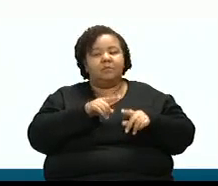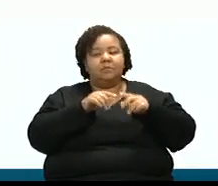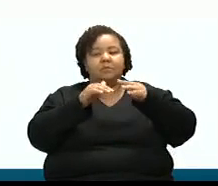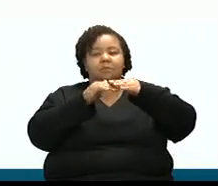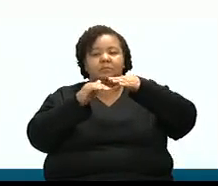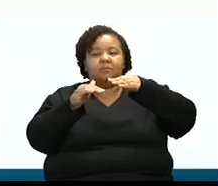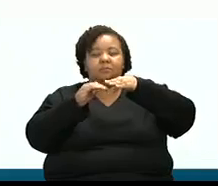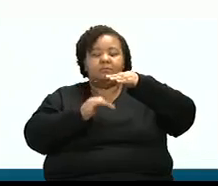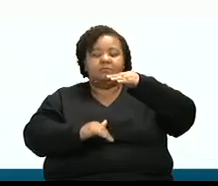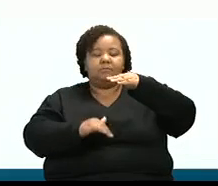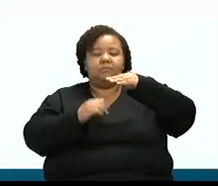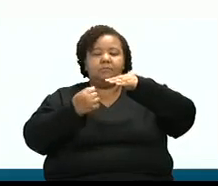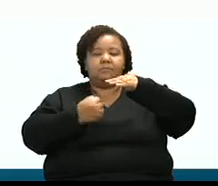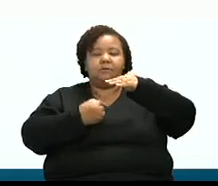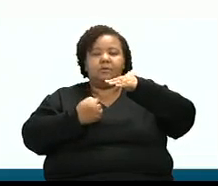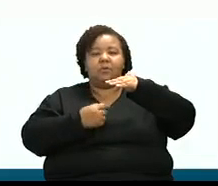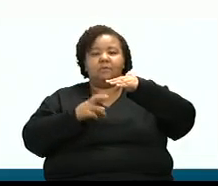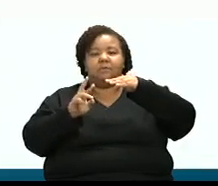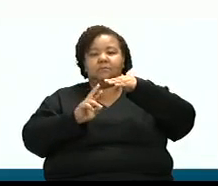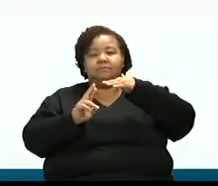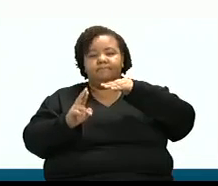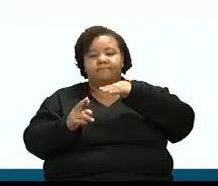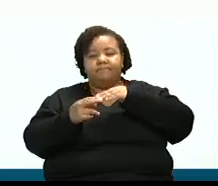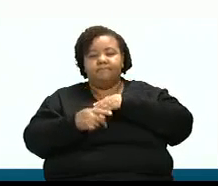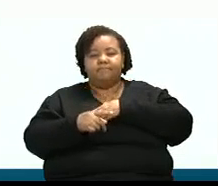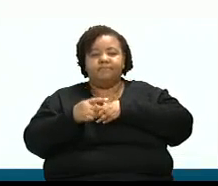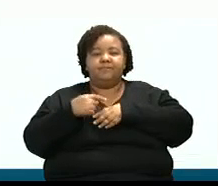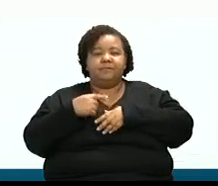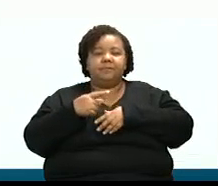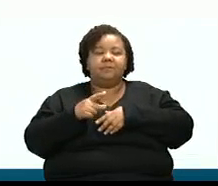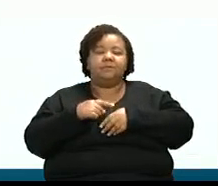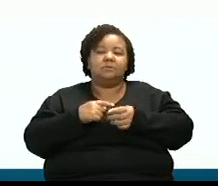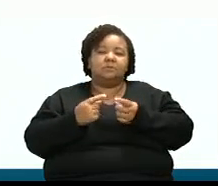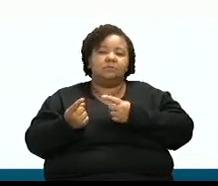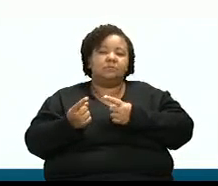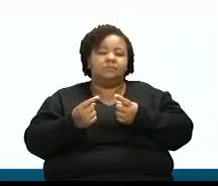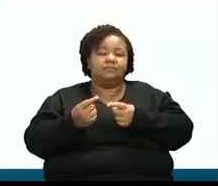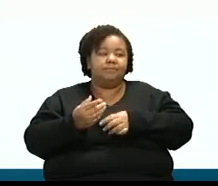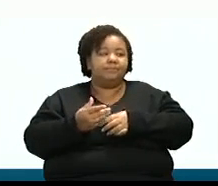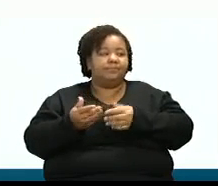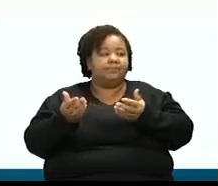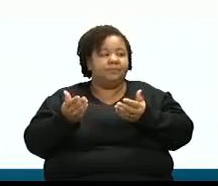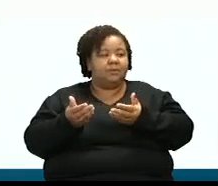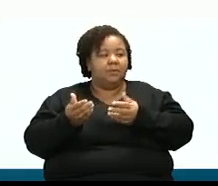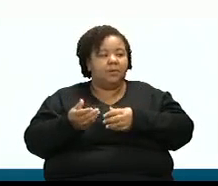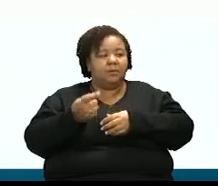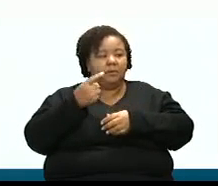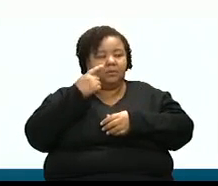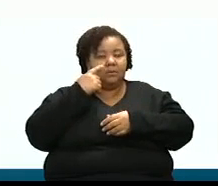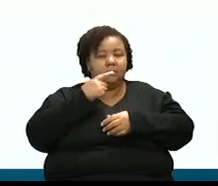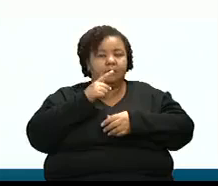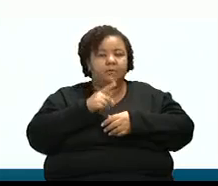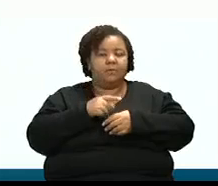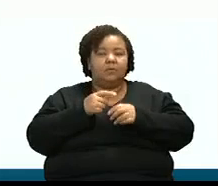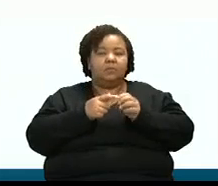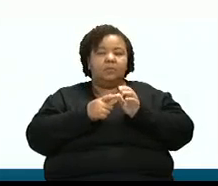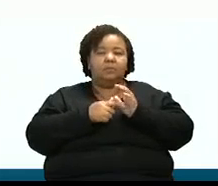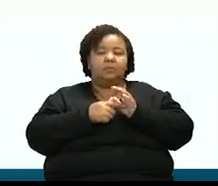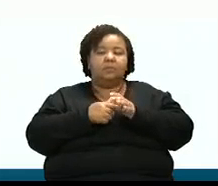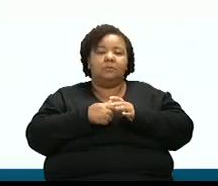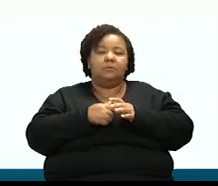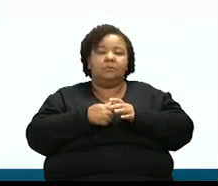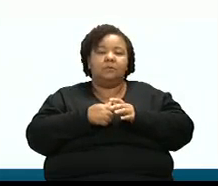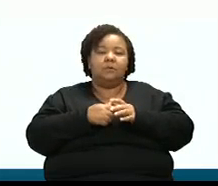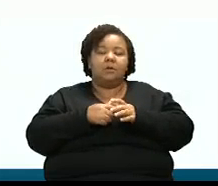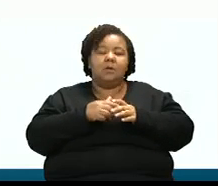expressão, menor vai ser o resultado. Então, temos essa relação. E agora, quando eu avalio aquela expressão e eu vario